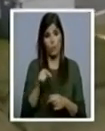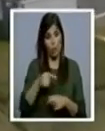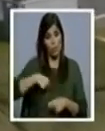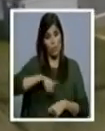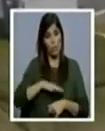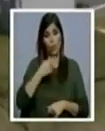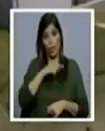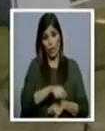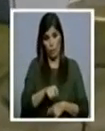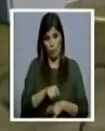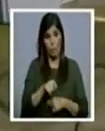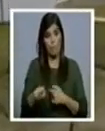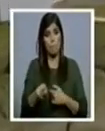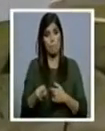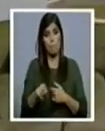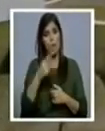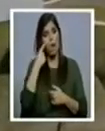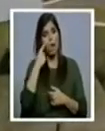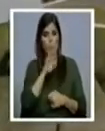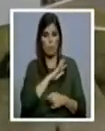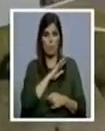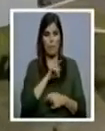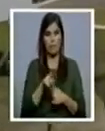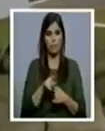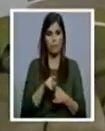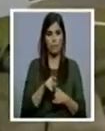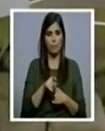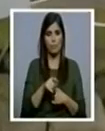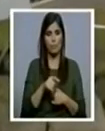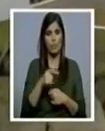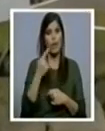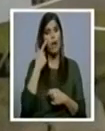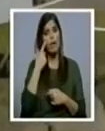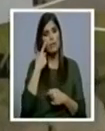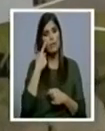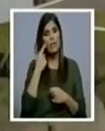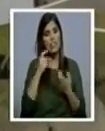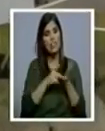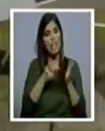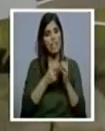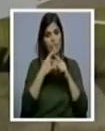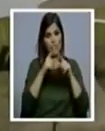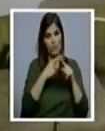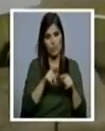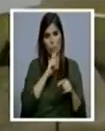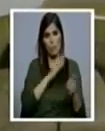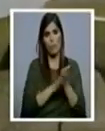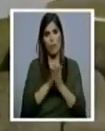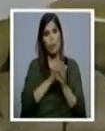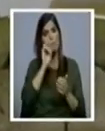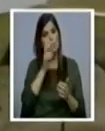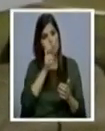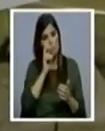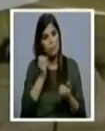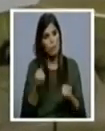estamos a realizar uma experiência onde estamos a testar diferentes técnicas que podem ser usadas na